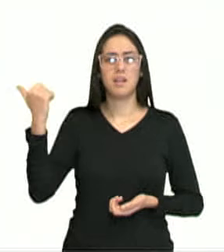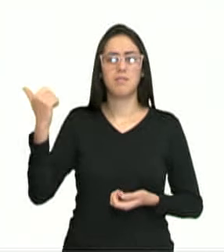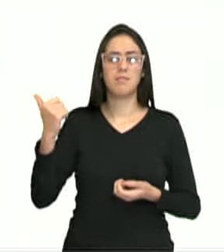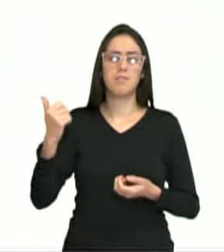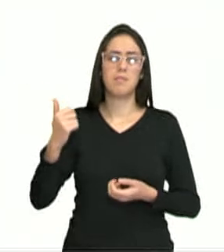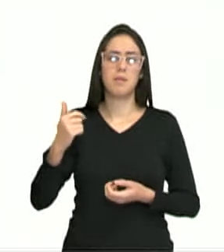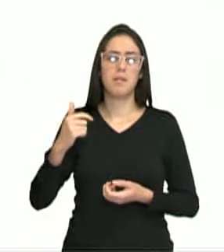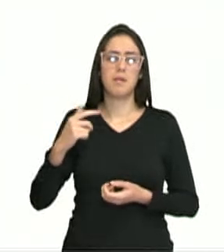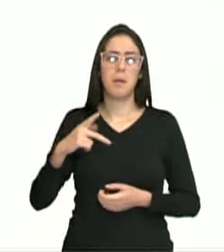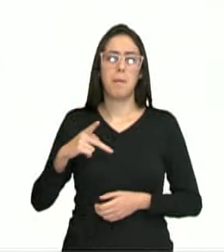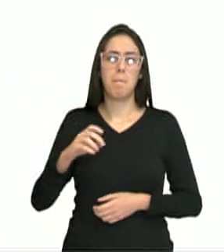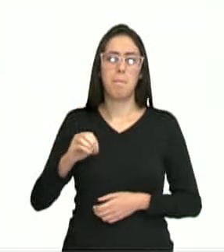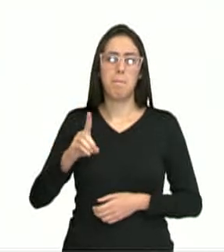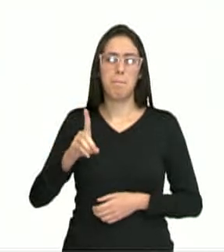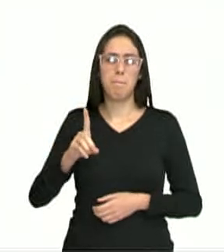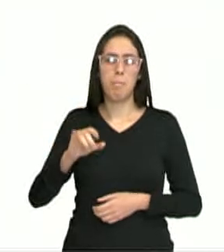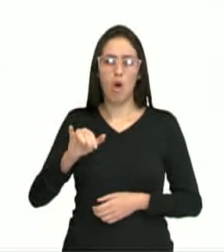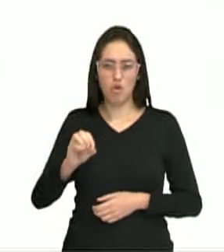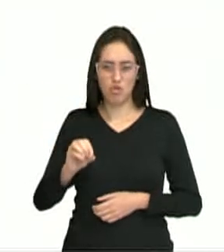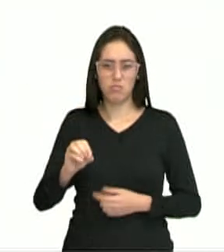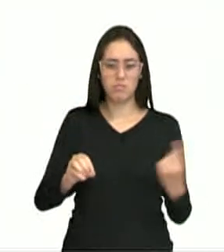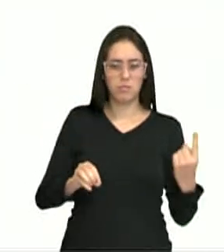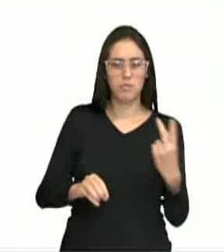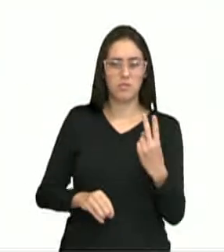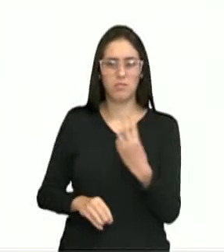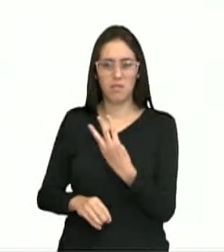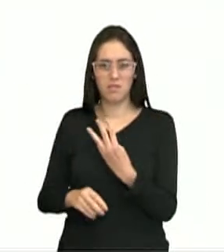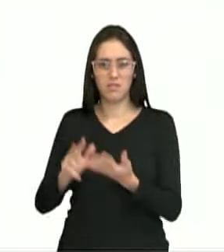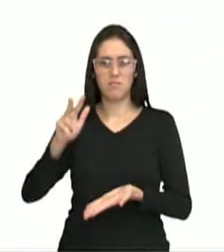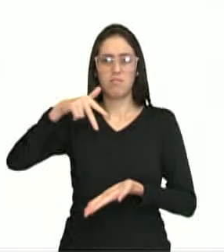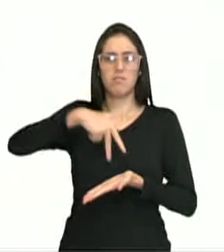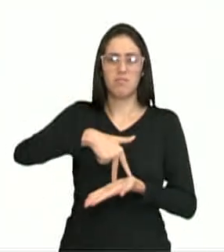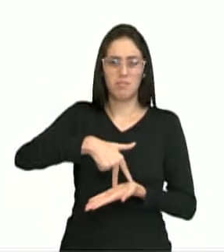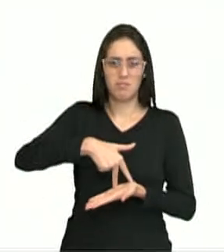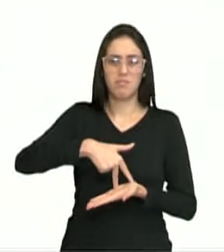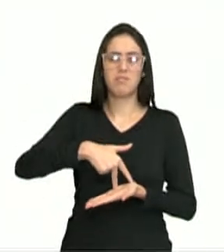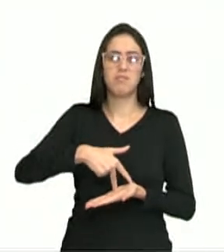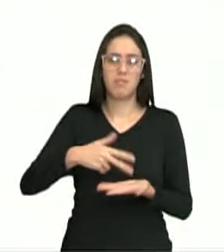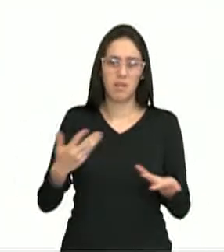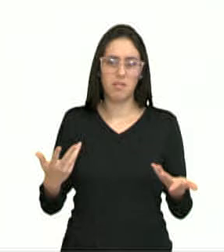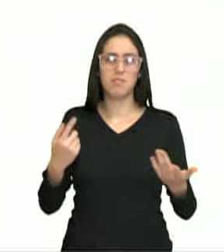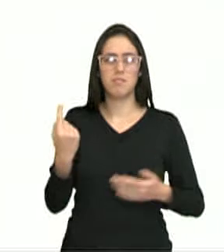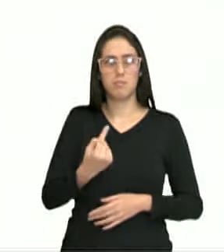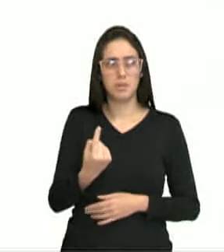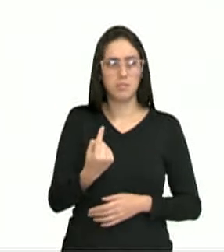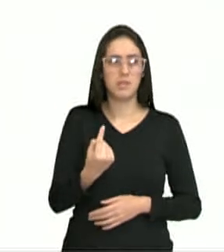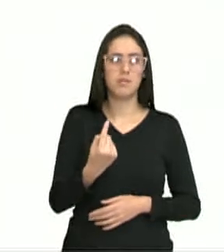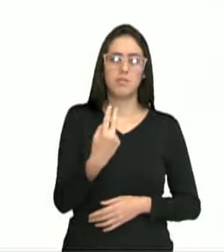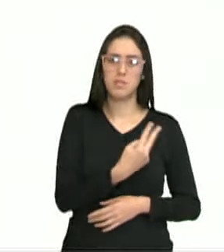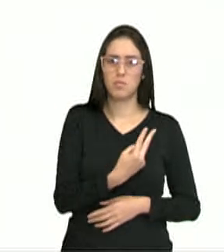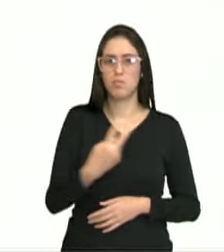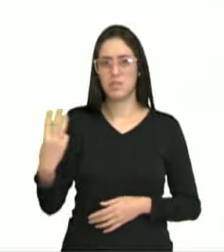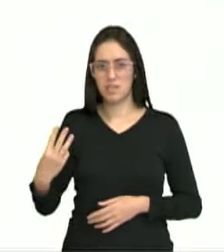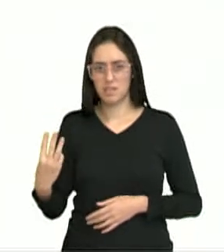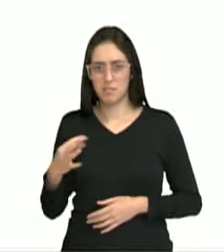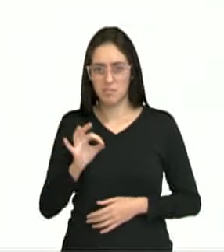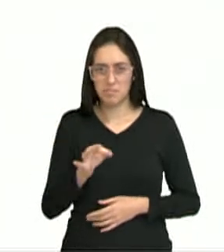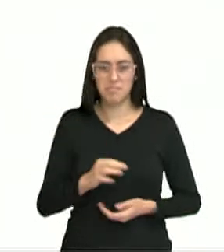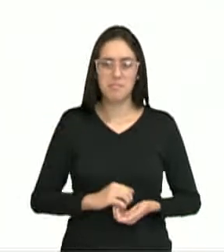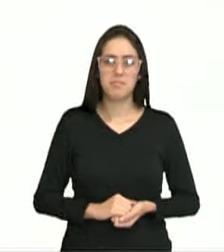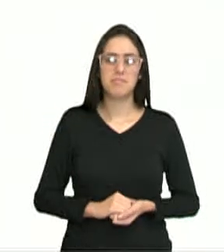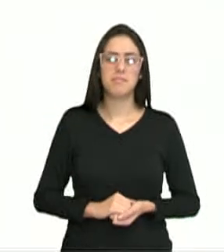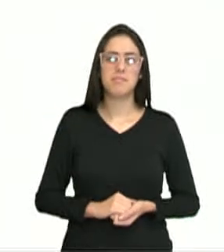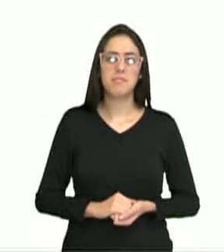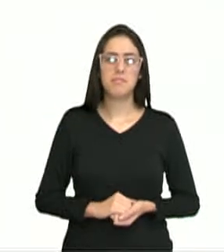Temos a posição aqui, o pódio, né? Quem chegou em primeiro, segundo, terceiro lugar aqui. Ó,